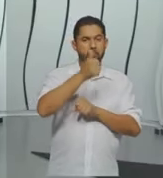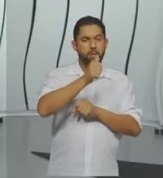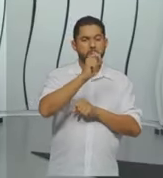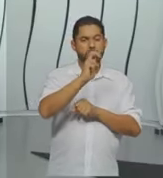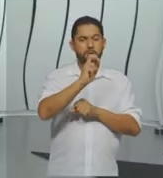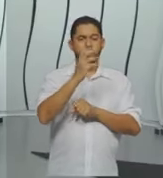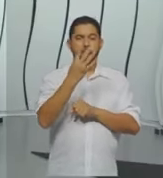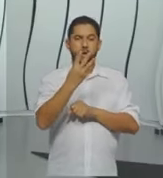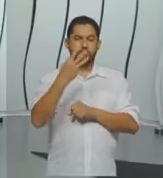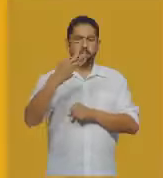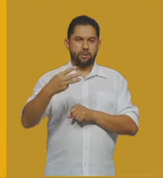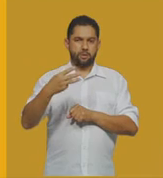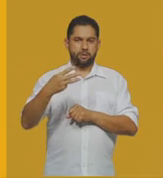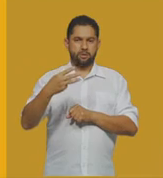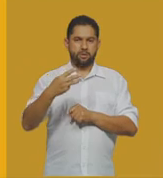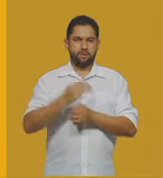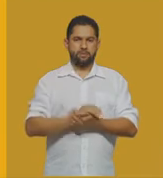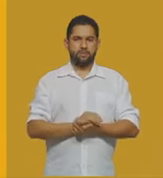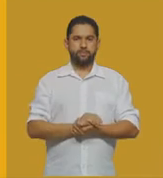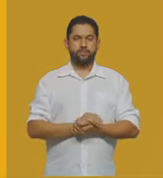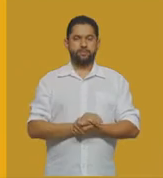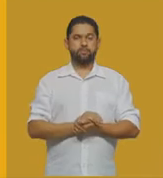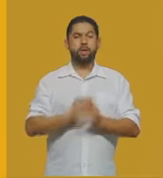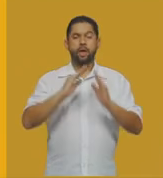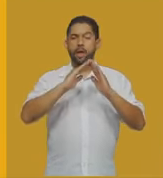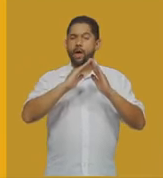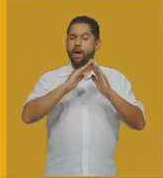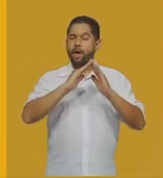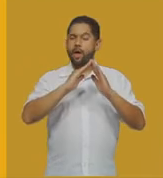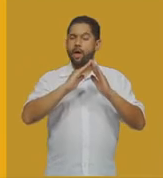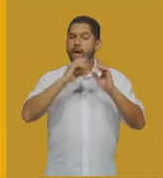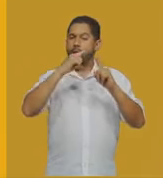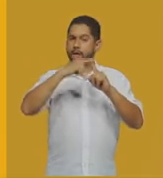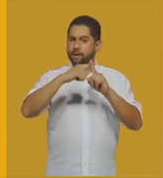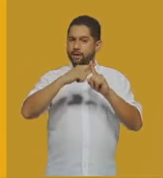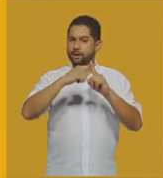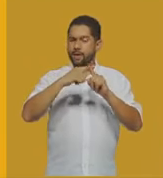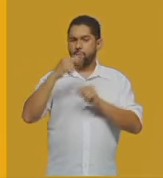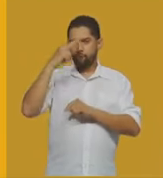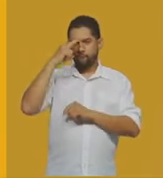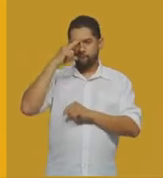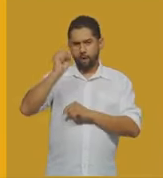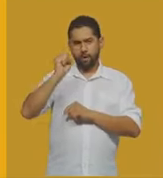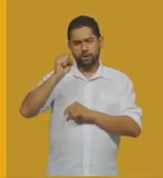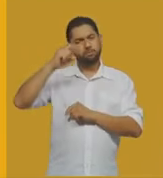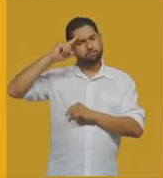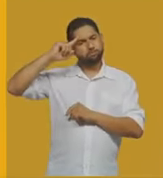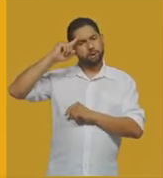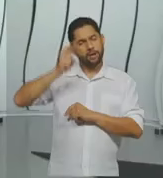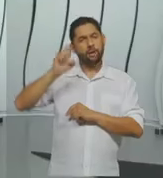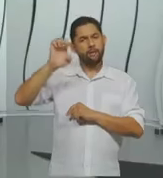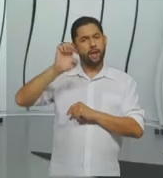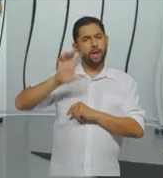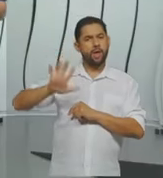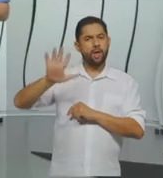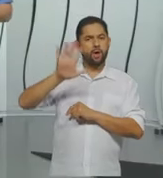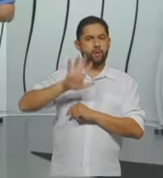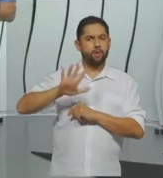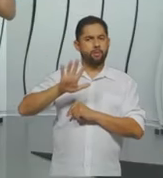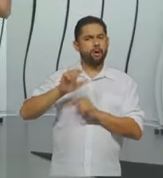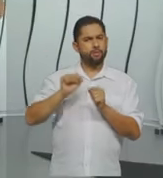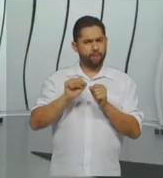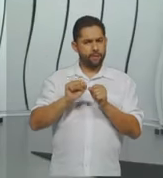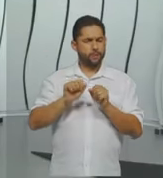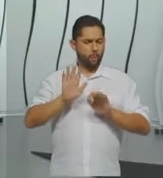1543, a igreja era uma instituição muito forte na Europa. E ela fazia um controle